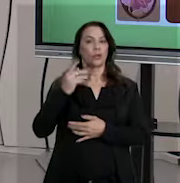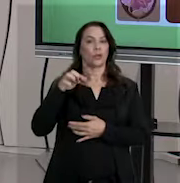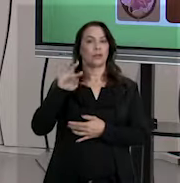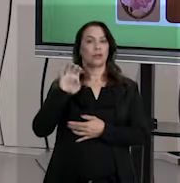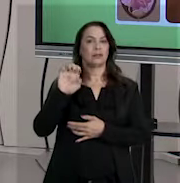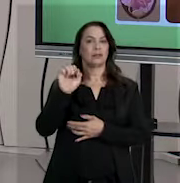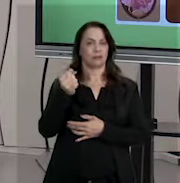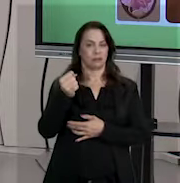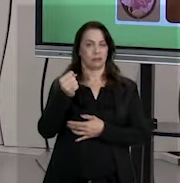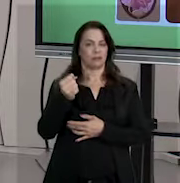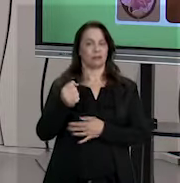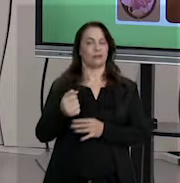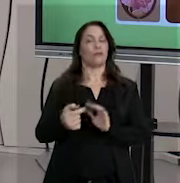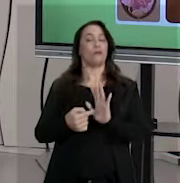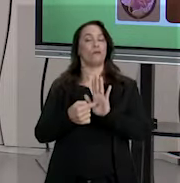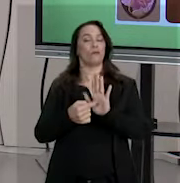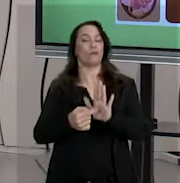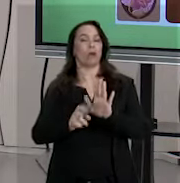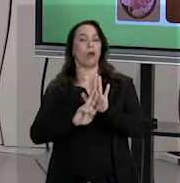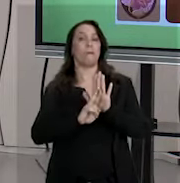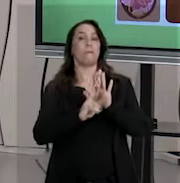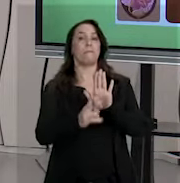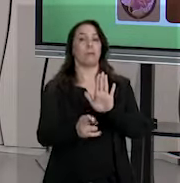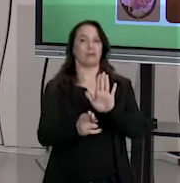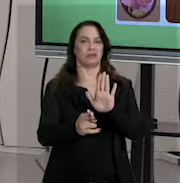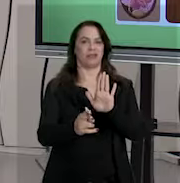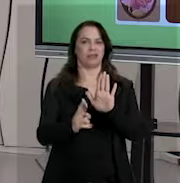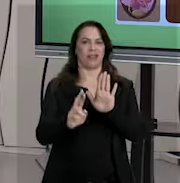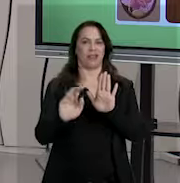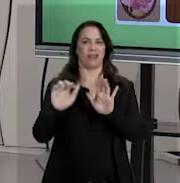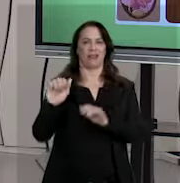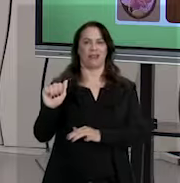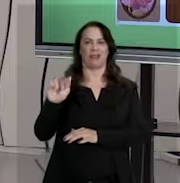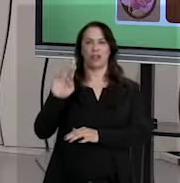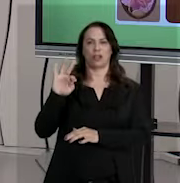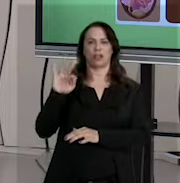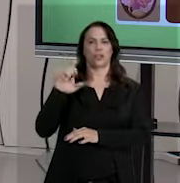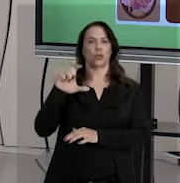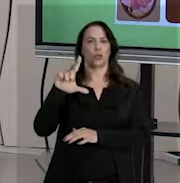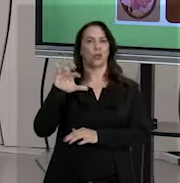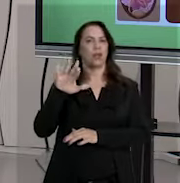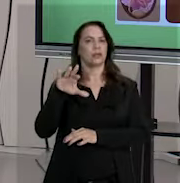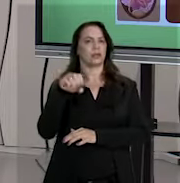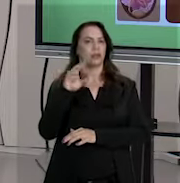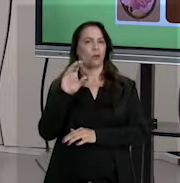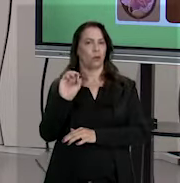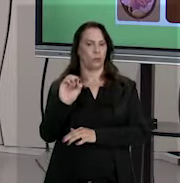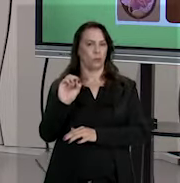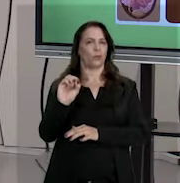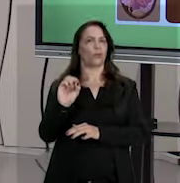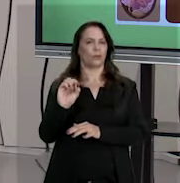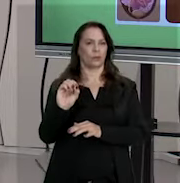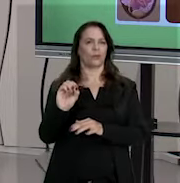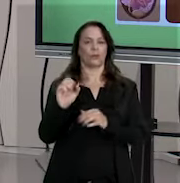ombros e nos cotovelos do nosso modelo. Então, aqui a gente recortou e furou, né,